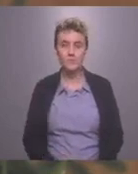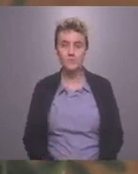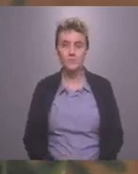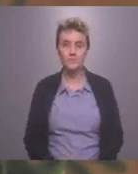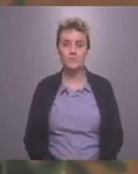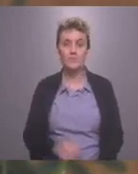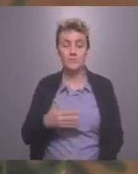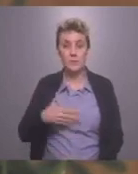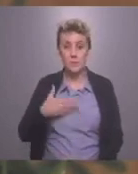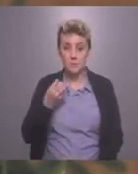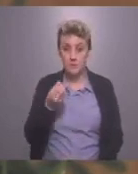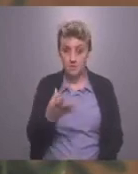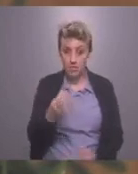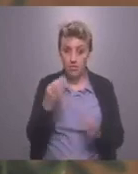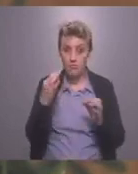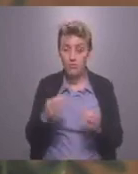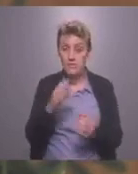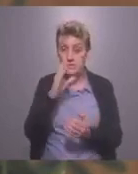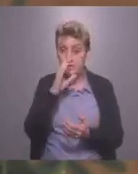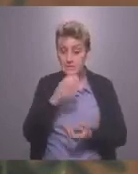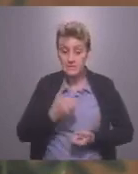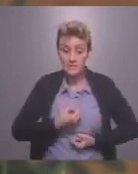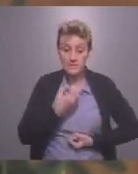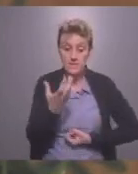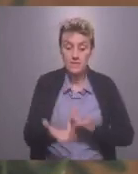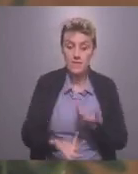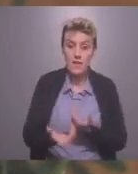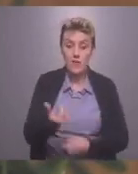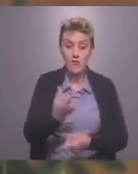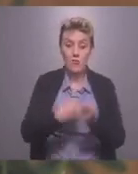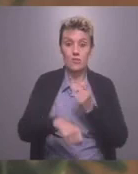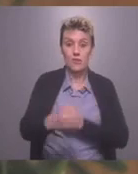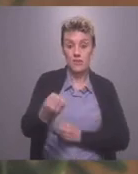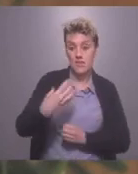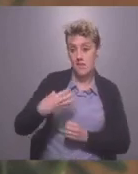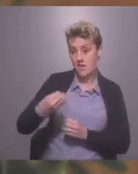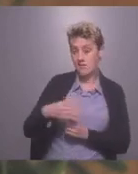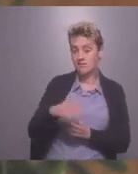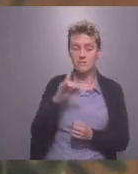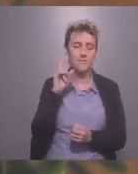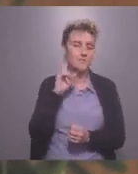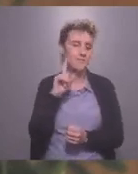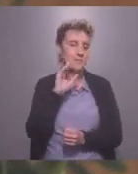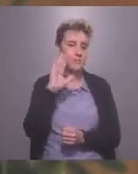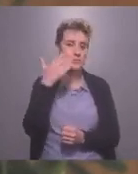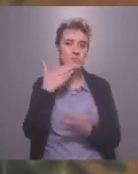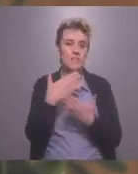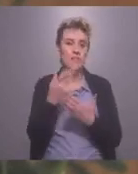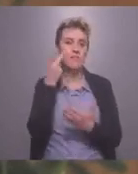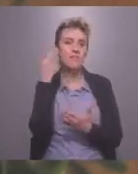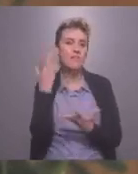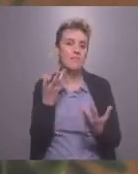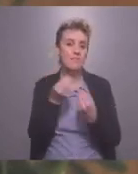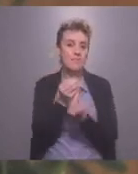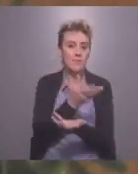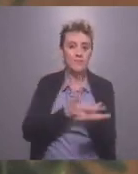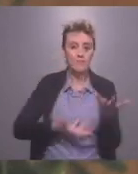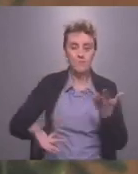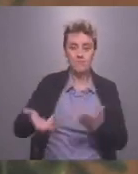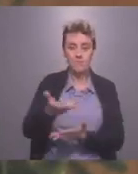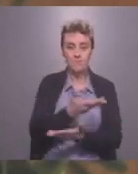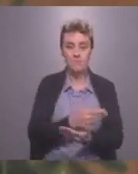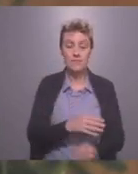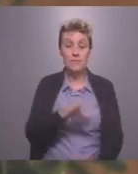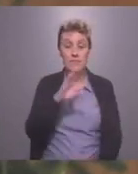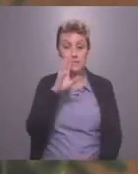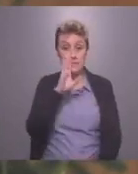O perdão dado e recebido é absolutamente fundamental para uma vida em comum. Sem